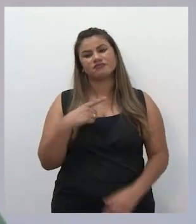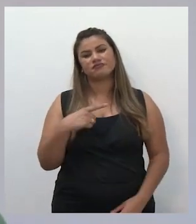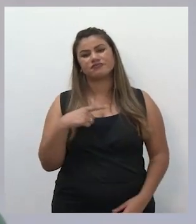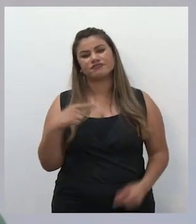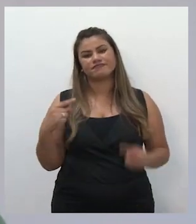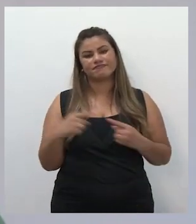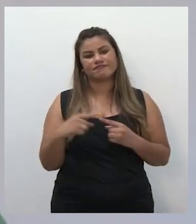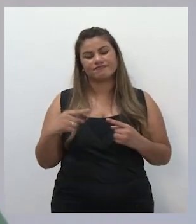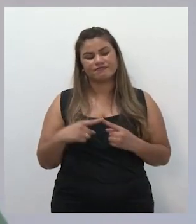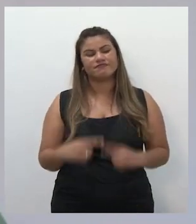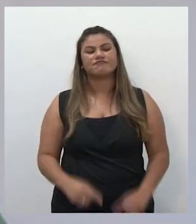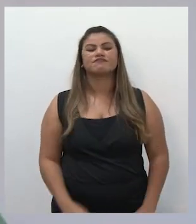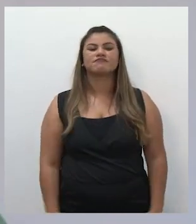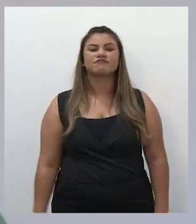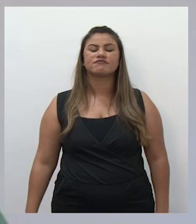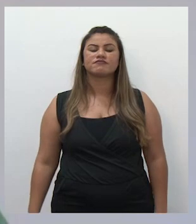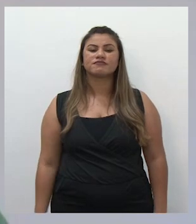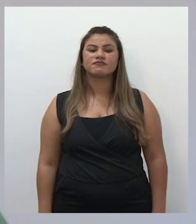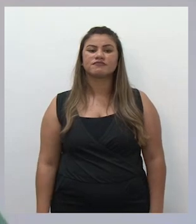colocou no material